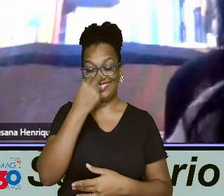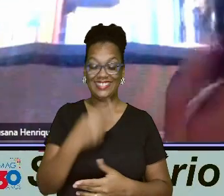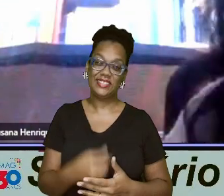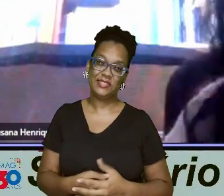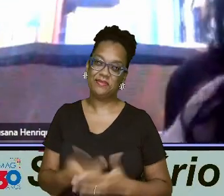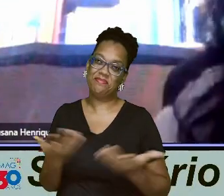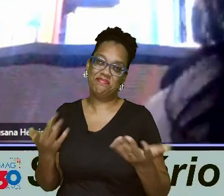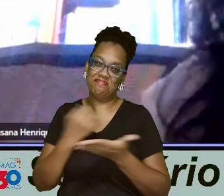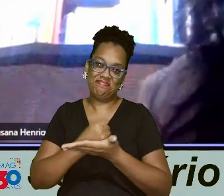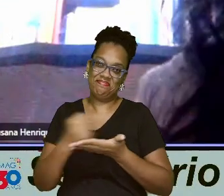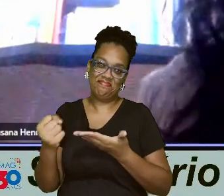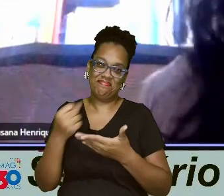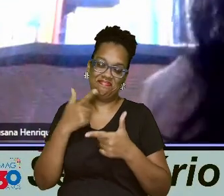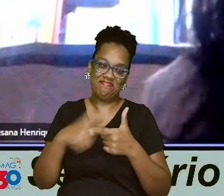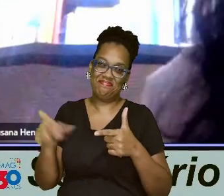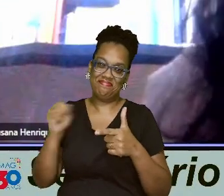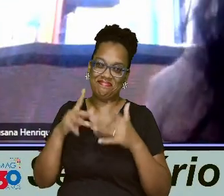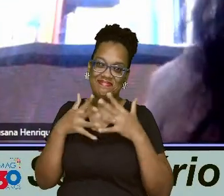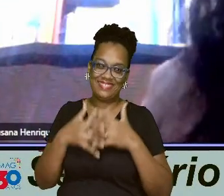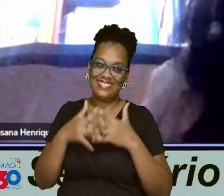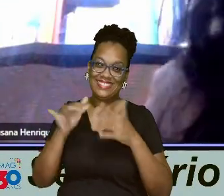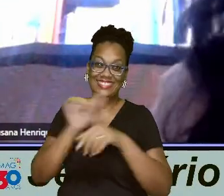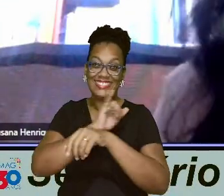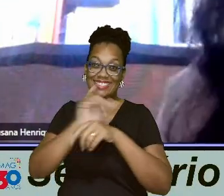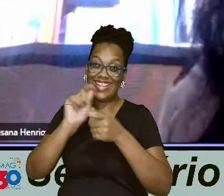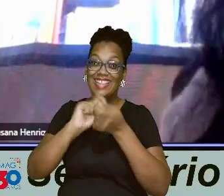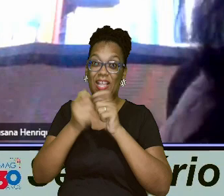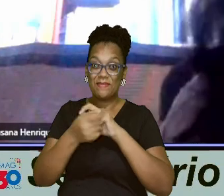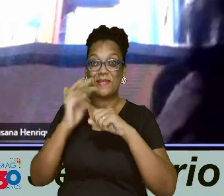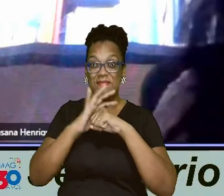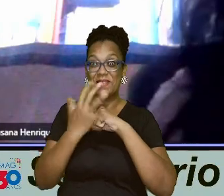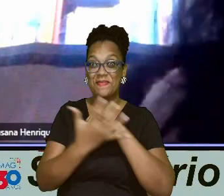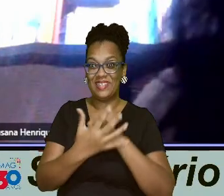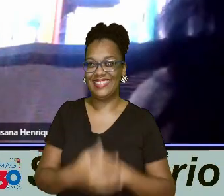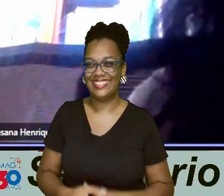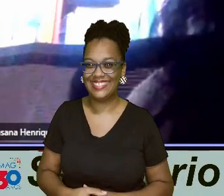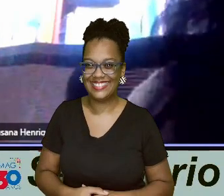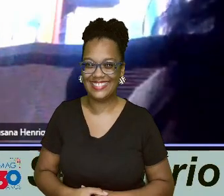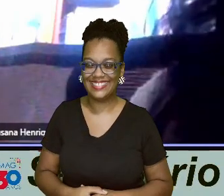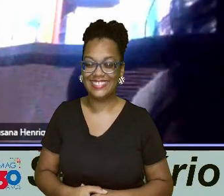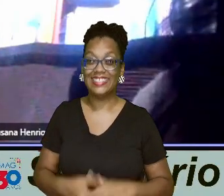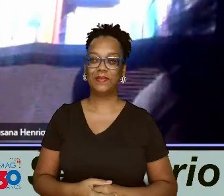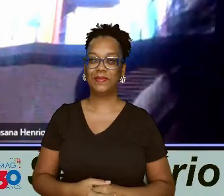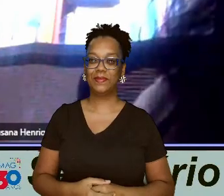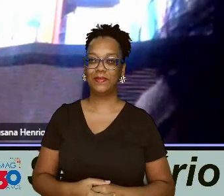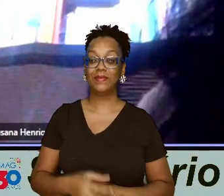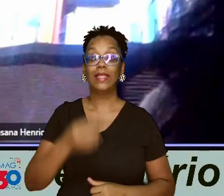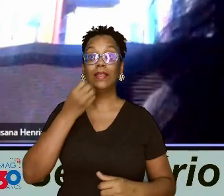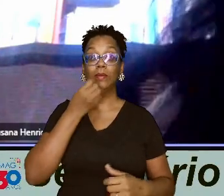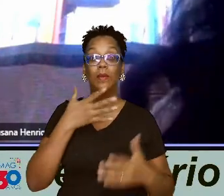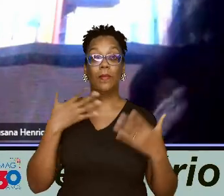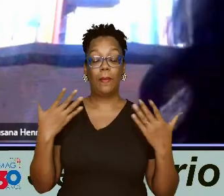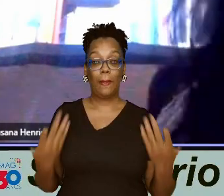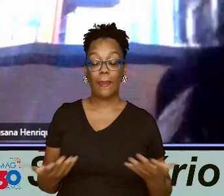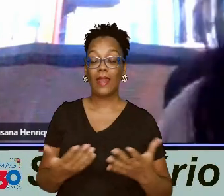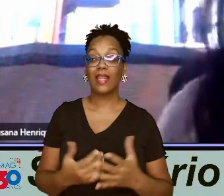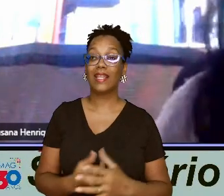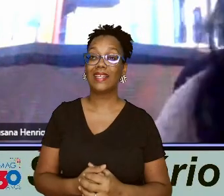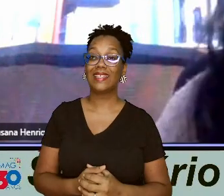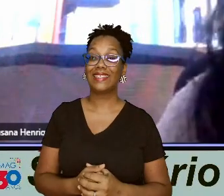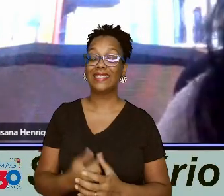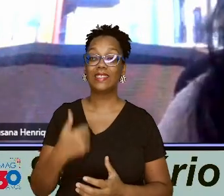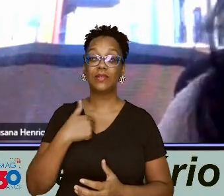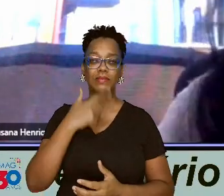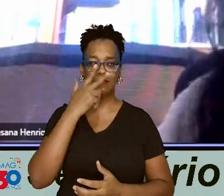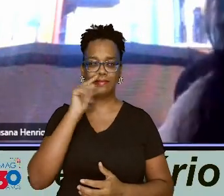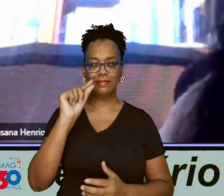não tem jeito, são essas adaptações que a gente faz na pandemia. Bom, gente, eu acho que antes de